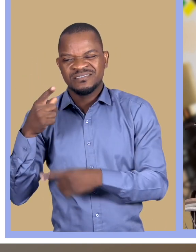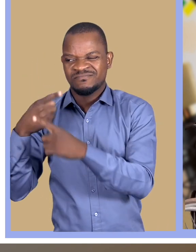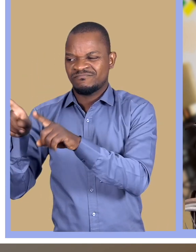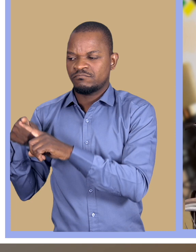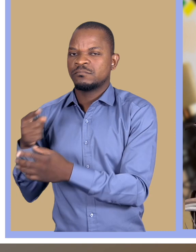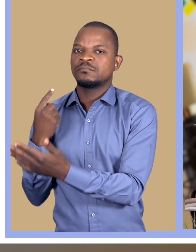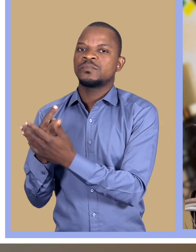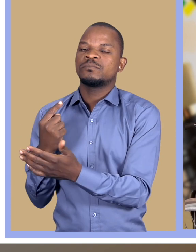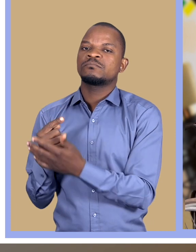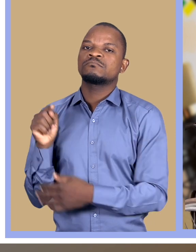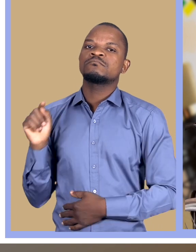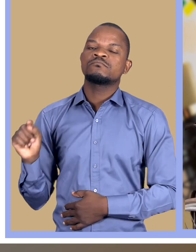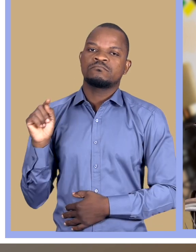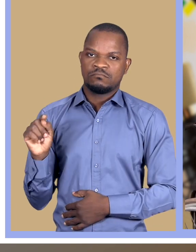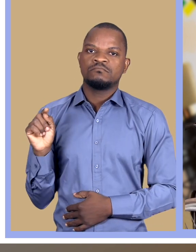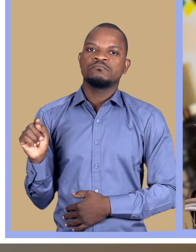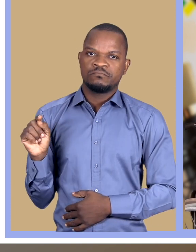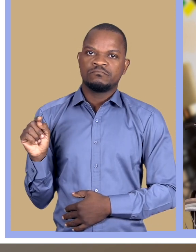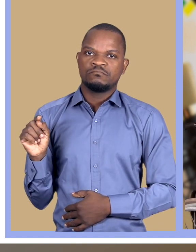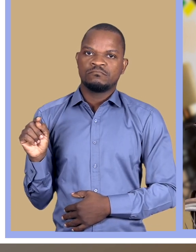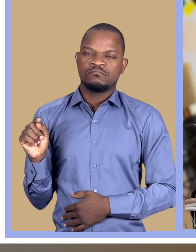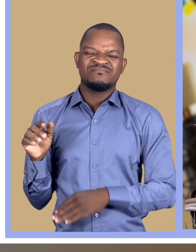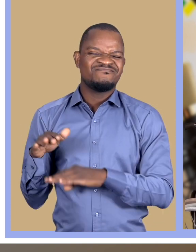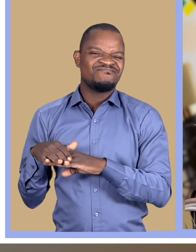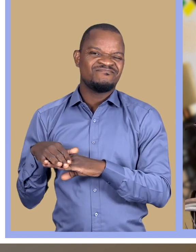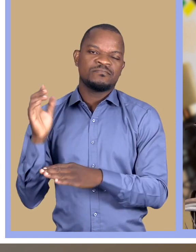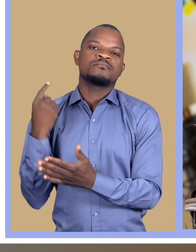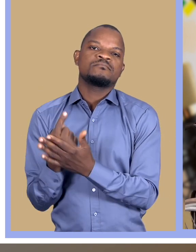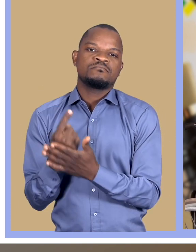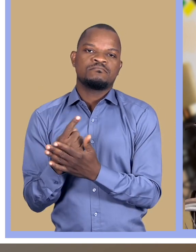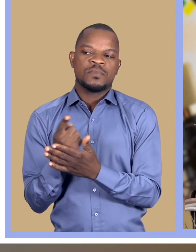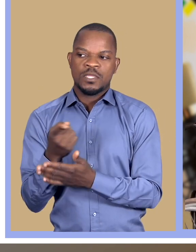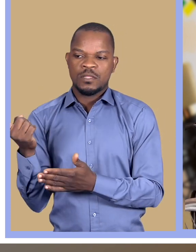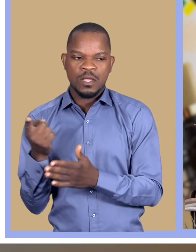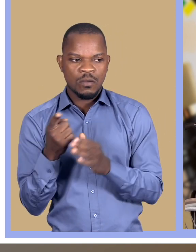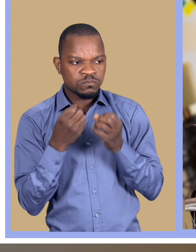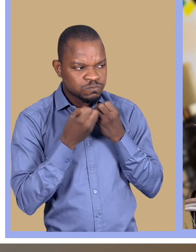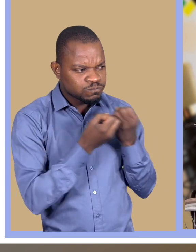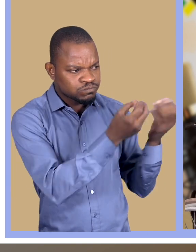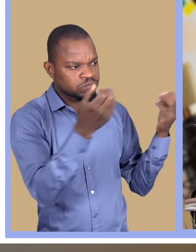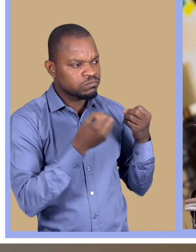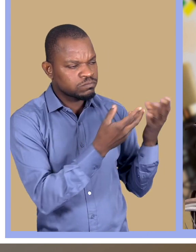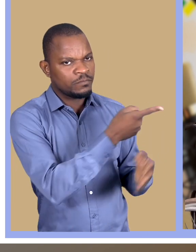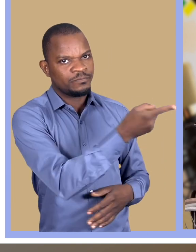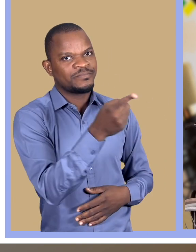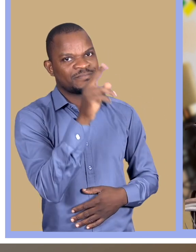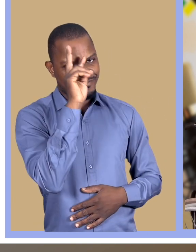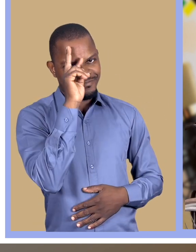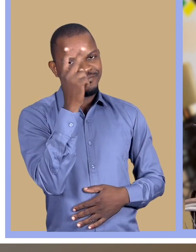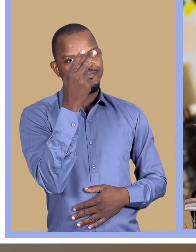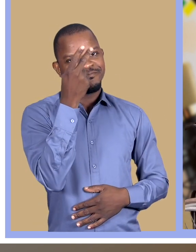pilar que nós chamaríamos de precioso para mudar as pessoas, para mudar a sociedade e para